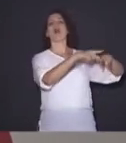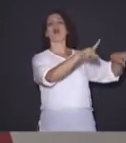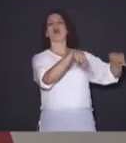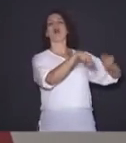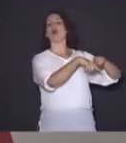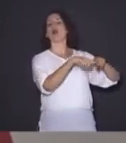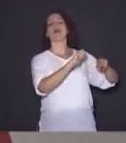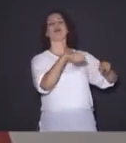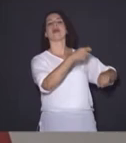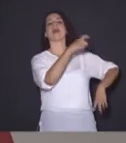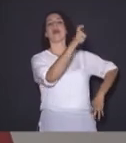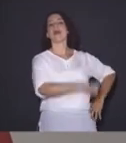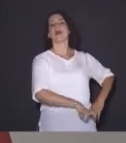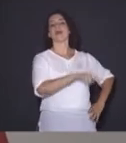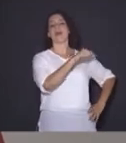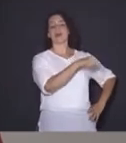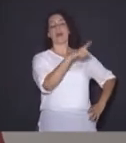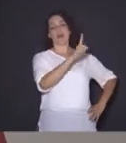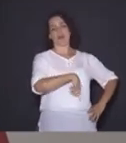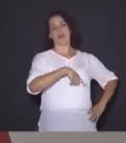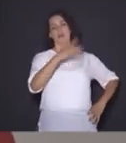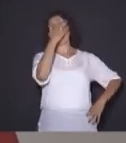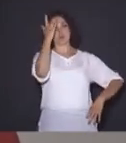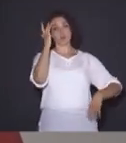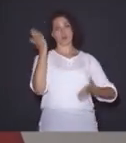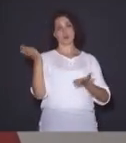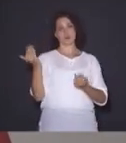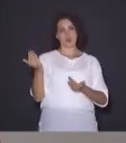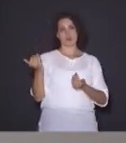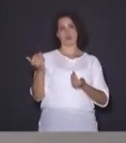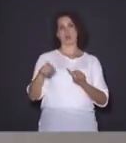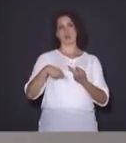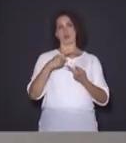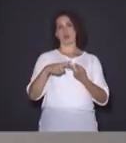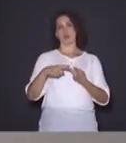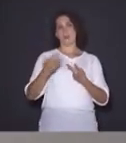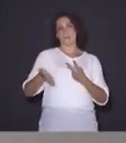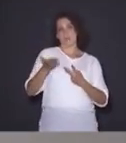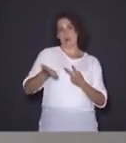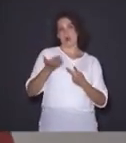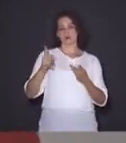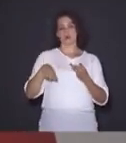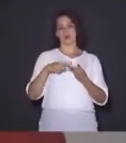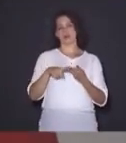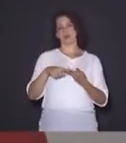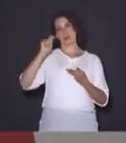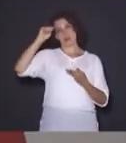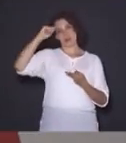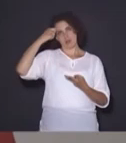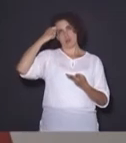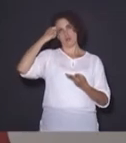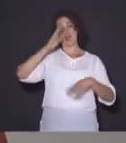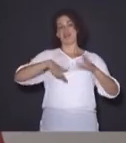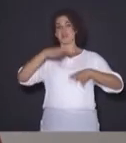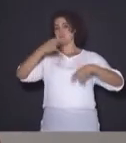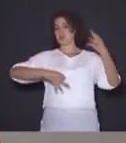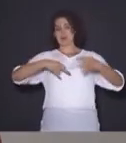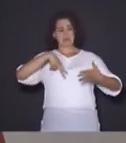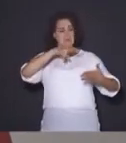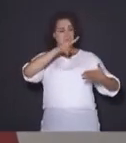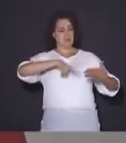jovens pobres e negros muitas vezes o juiz nem leu o processo